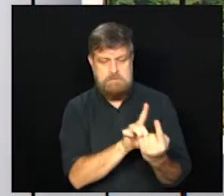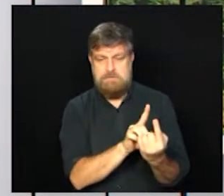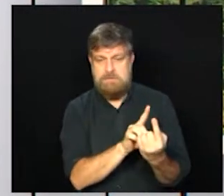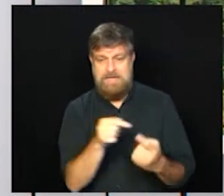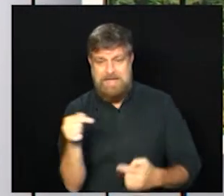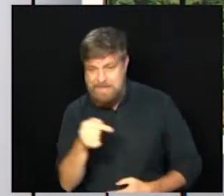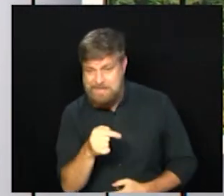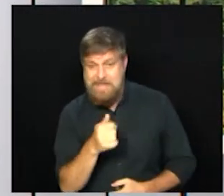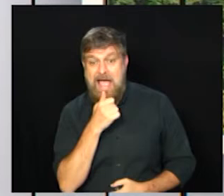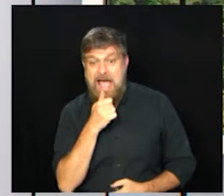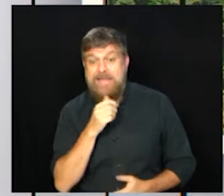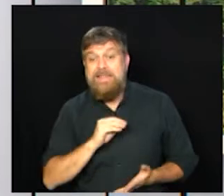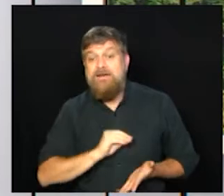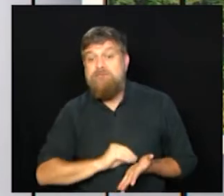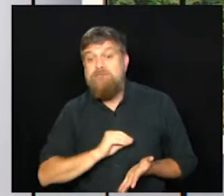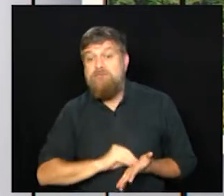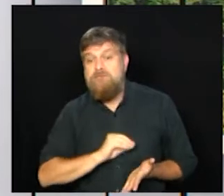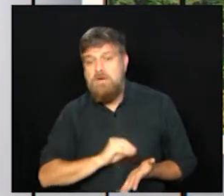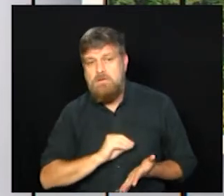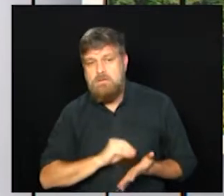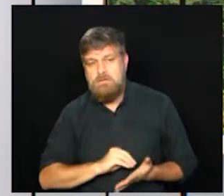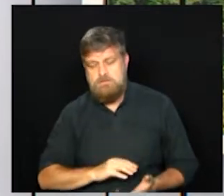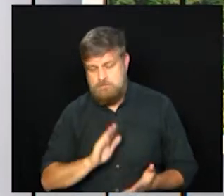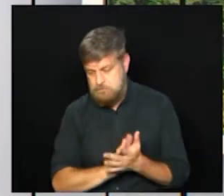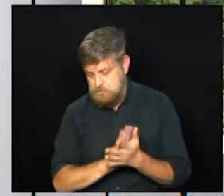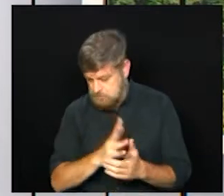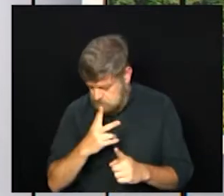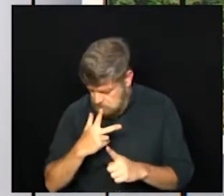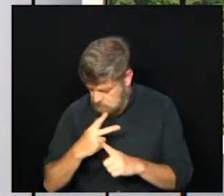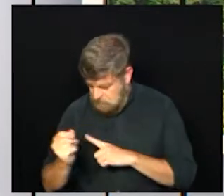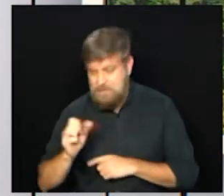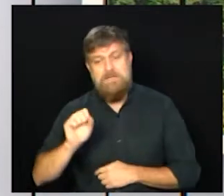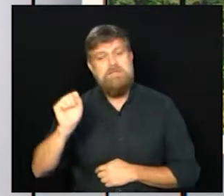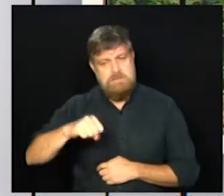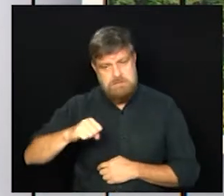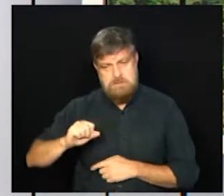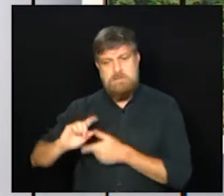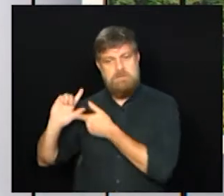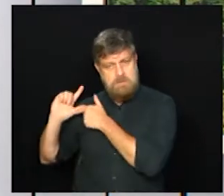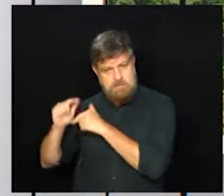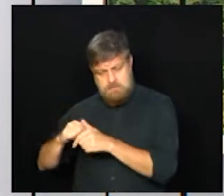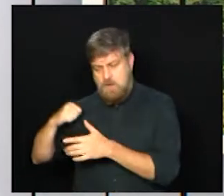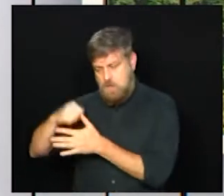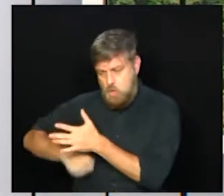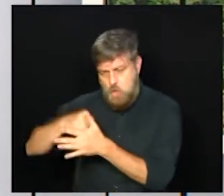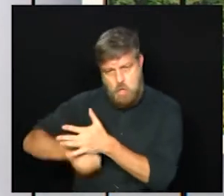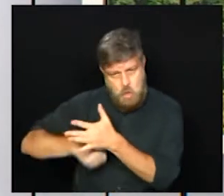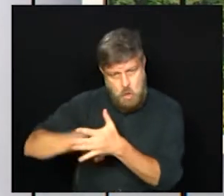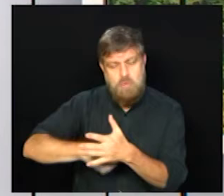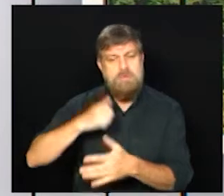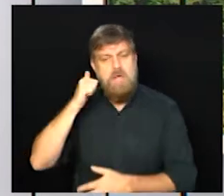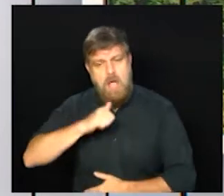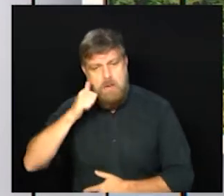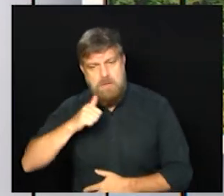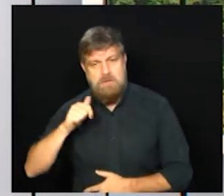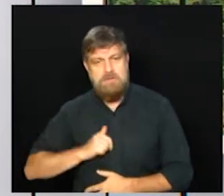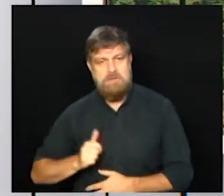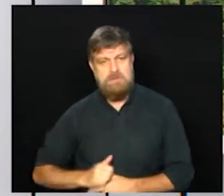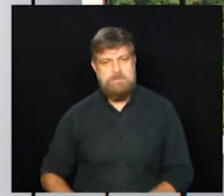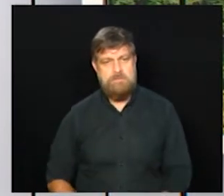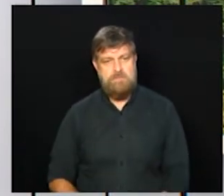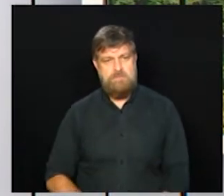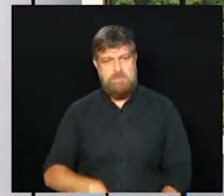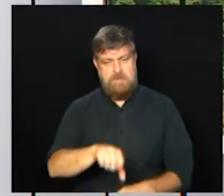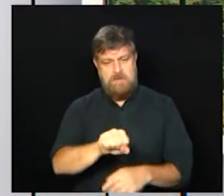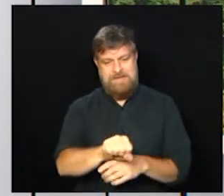eles são insuficientes. Saudar como conquistas de luta, como trajetória de luta das mulheres. Então, o SEAMO é um